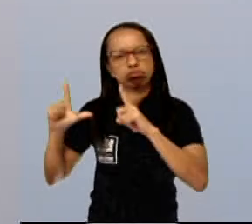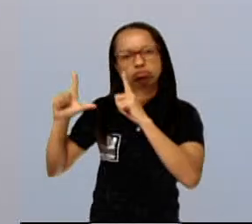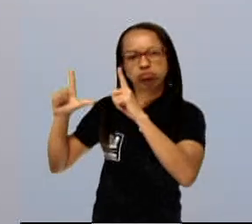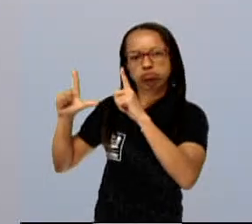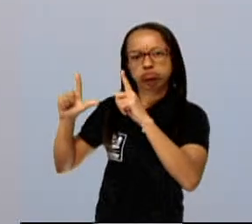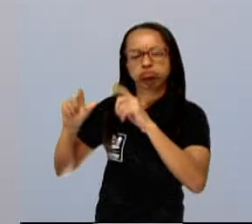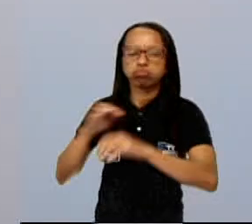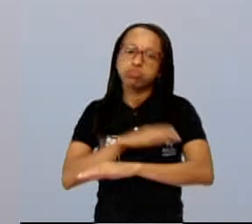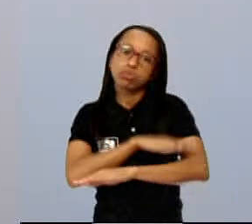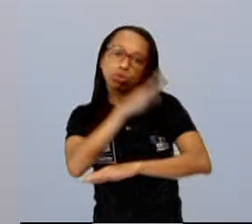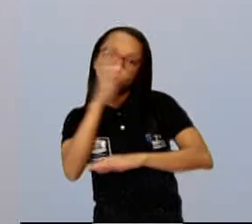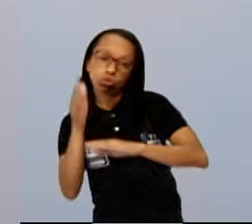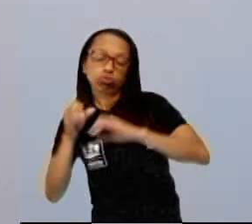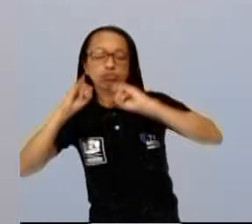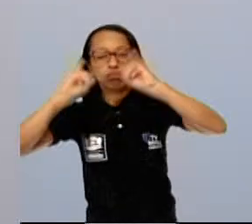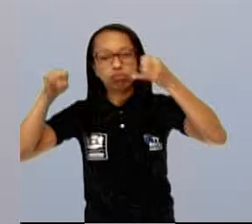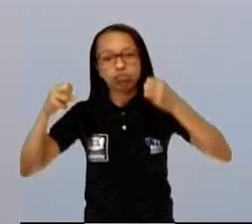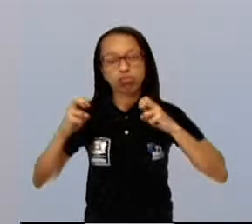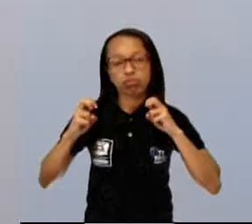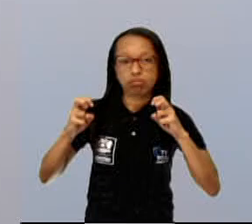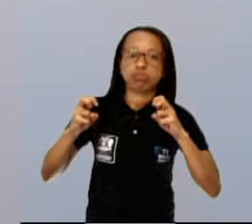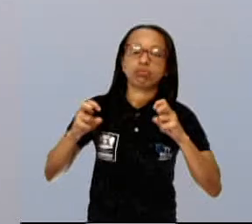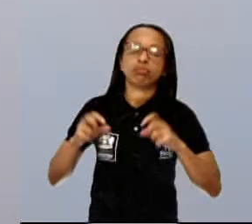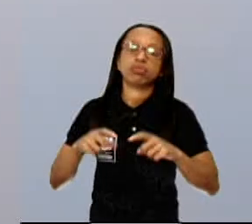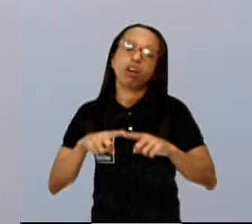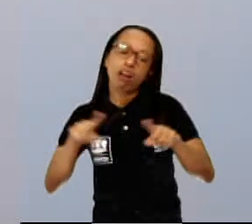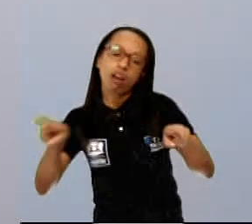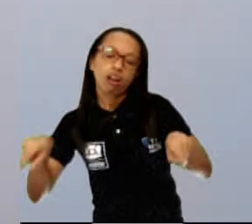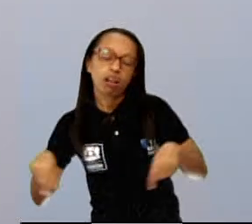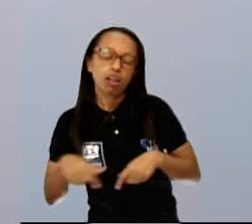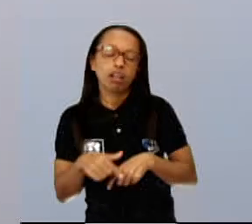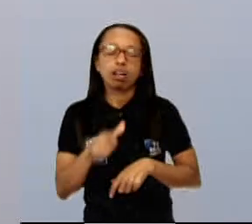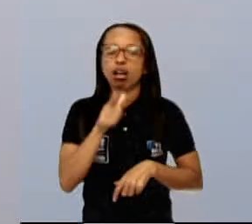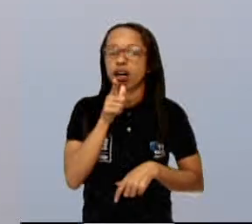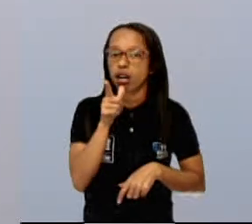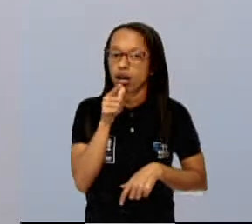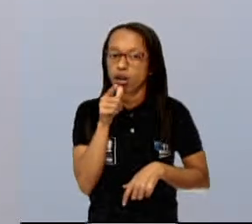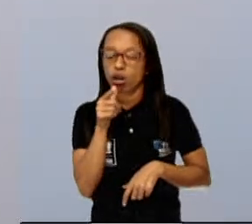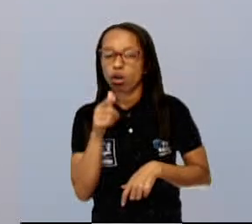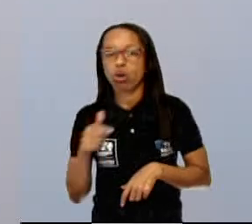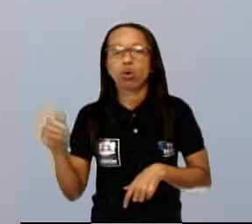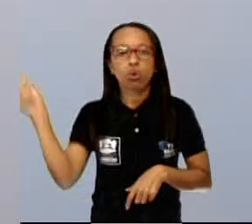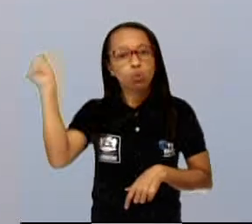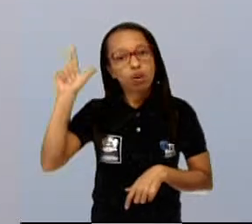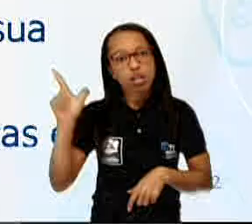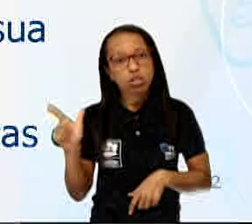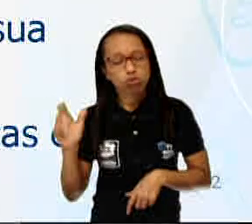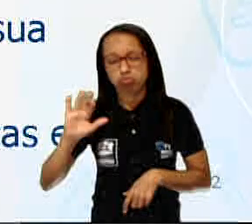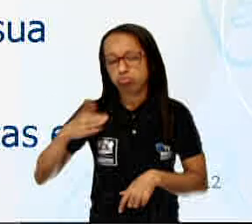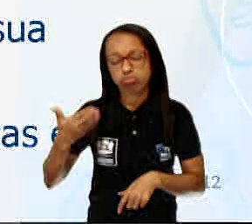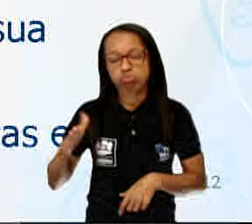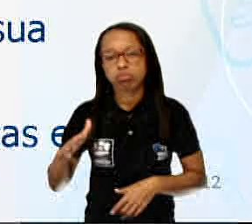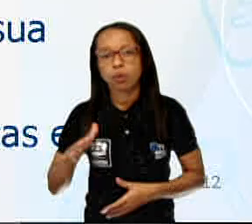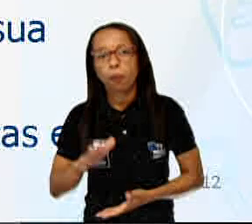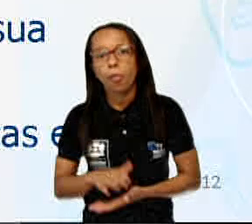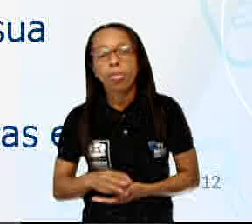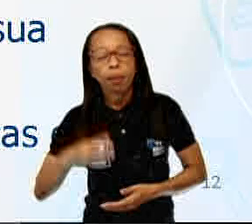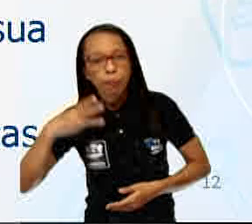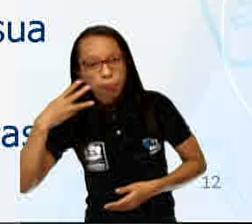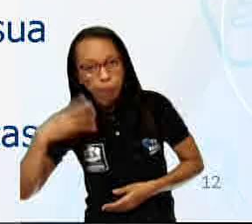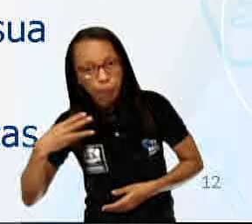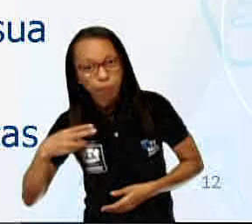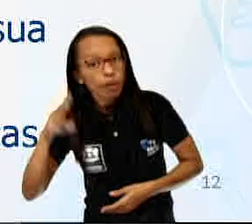dos Guararapes, a Praia de Candeias, a Lagoa Azul ou qualquer outro. 3. Lembre-se das